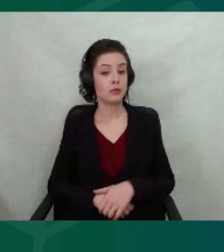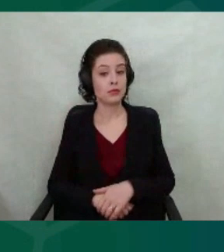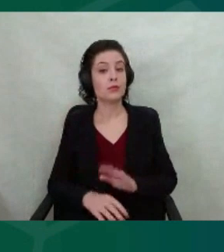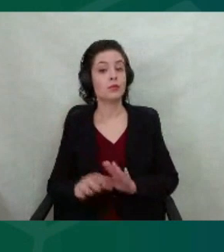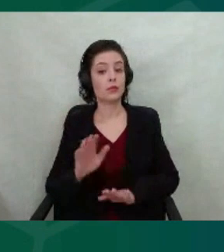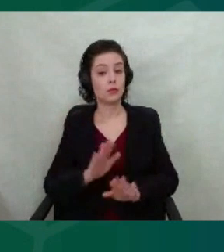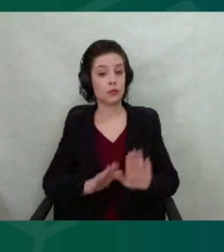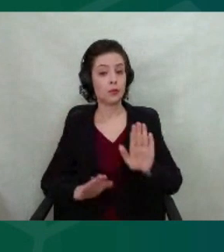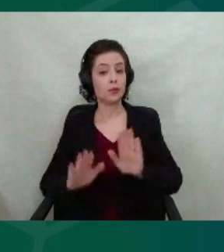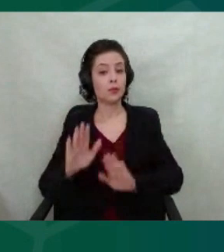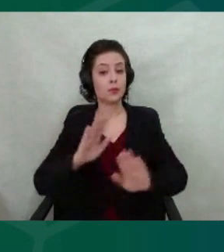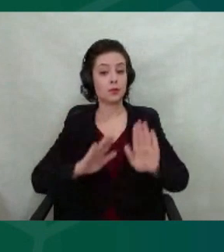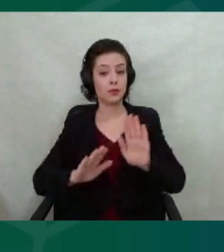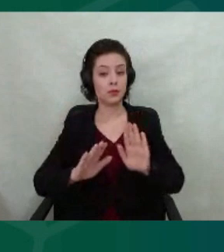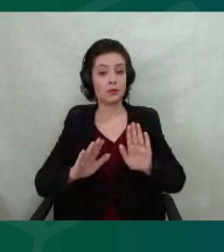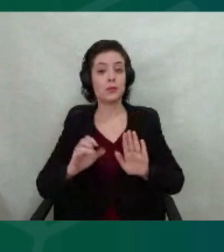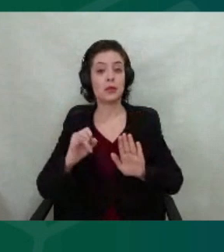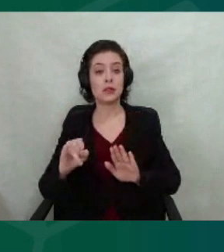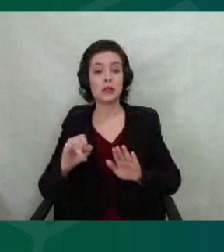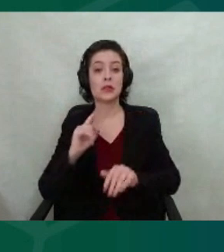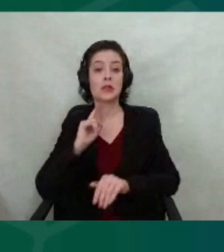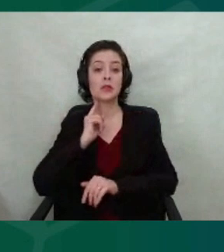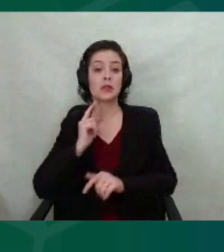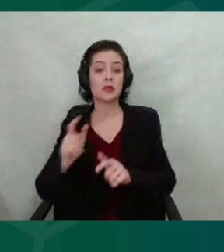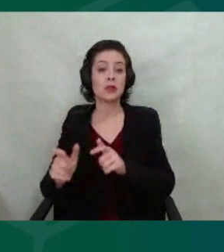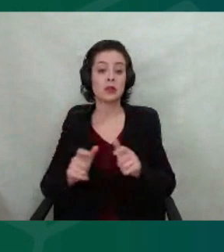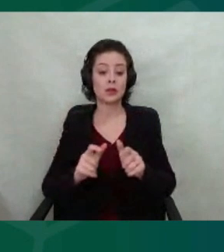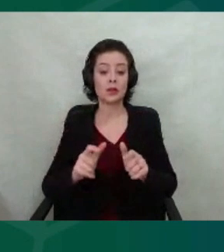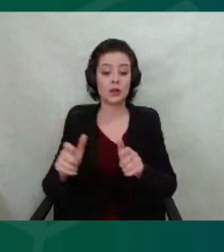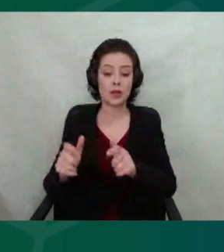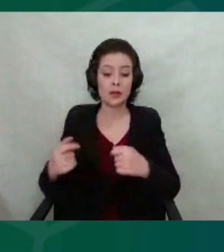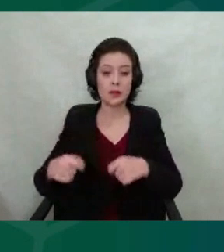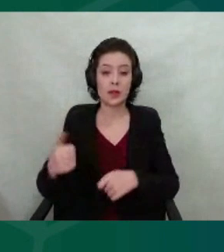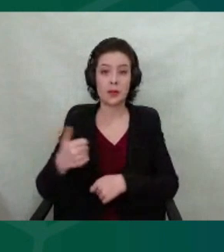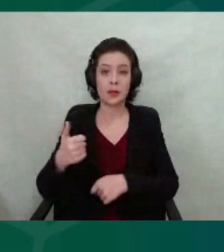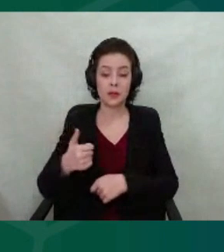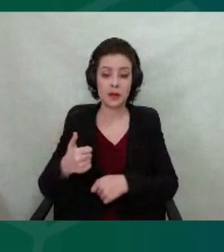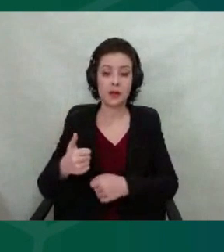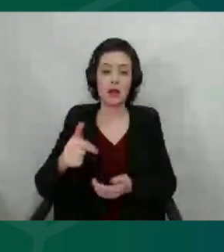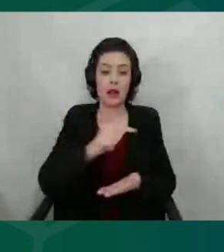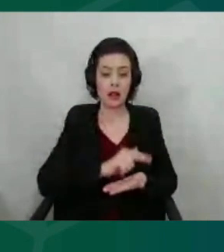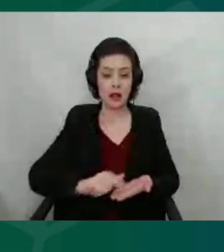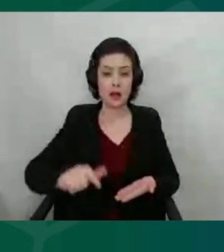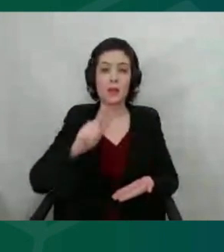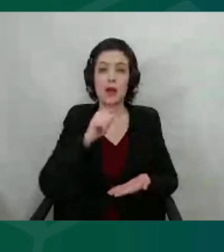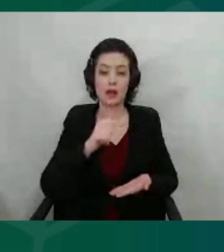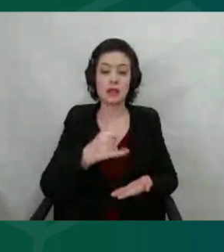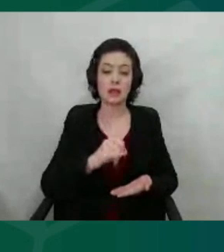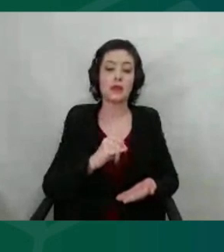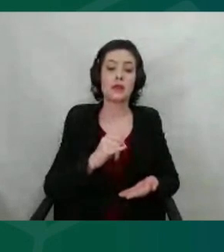presença de matéria orgânica. Se estiver sujo, o local não adianta, é ideal então que lave com água e sabão. A gente tem o quaternário de